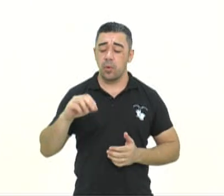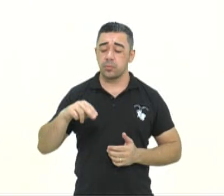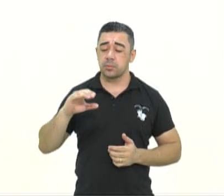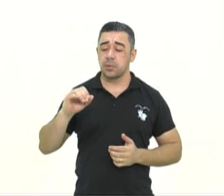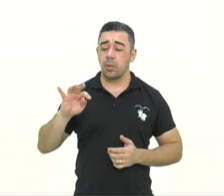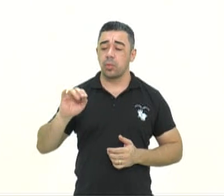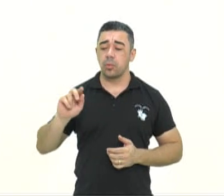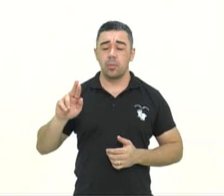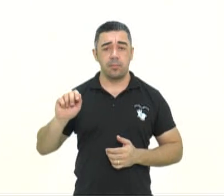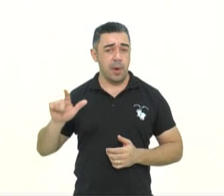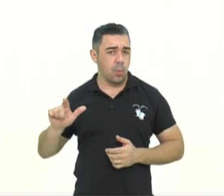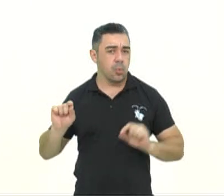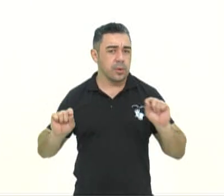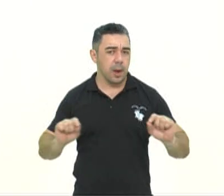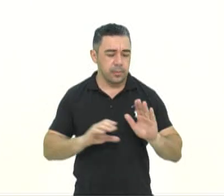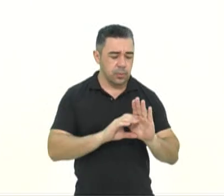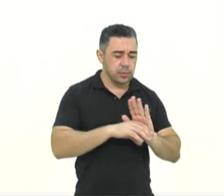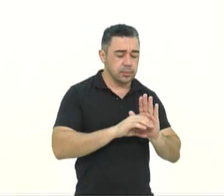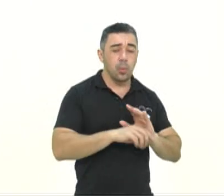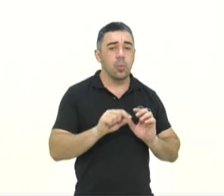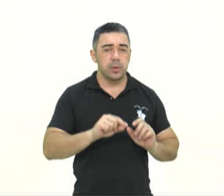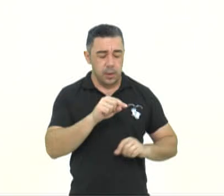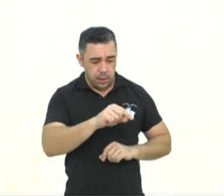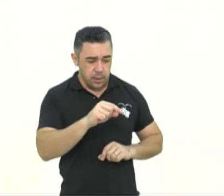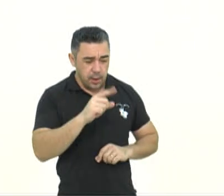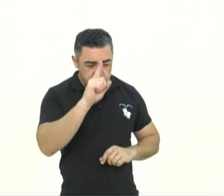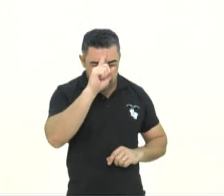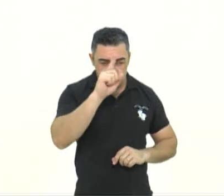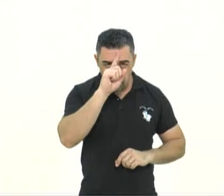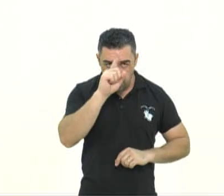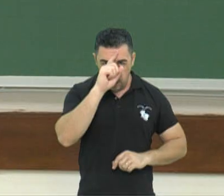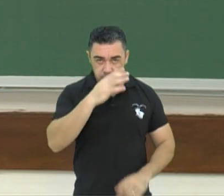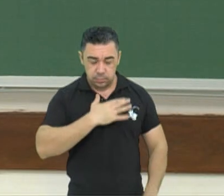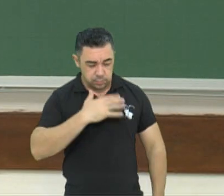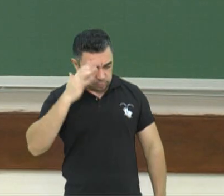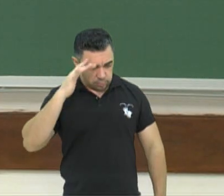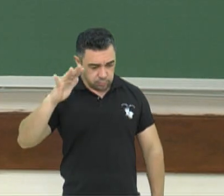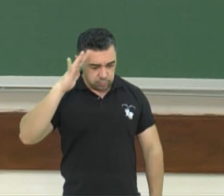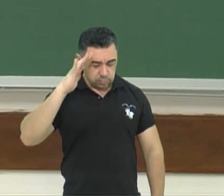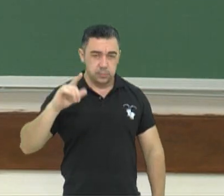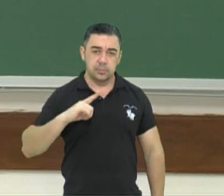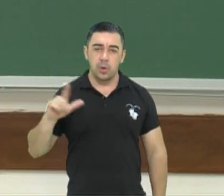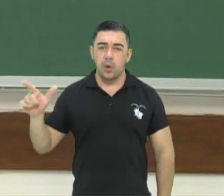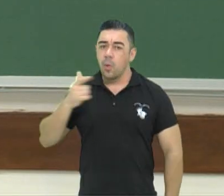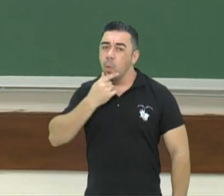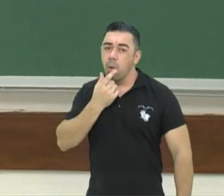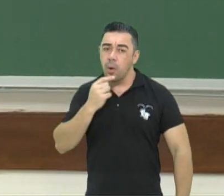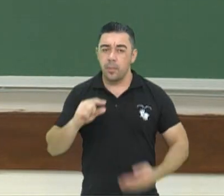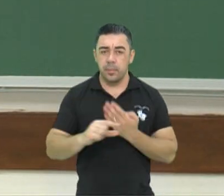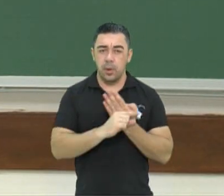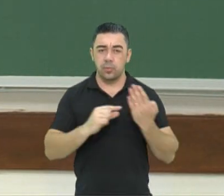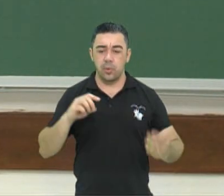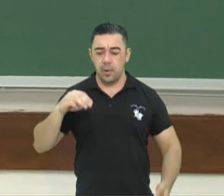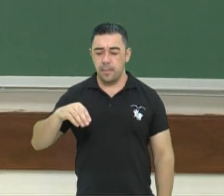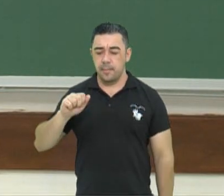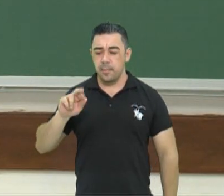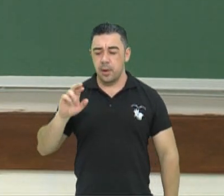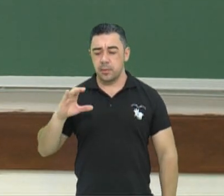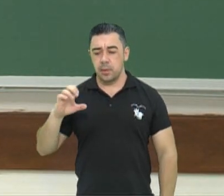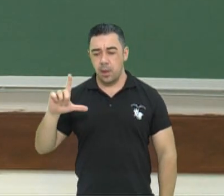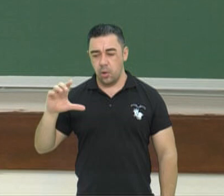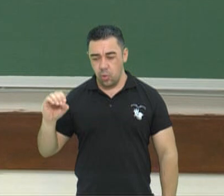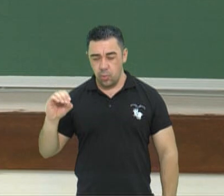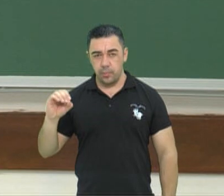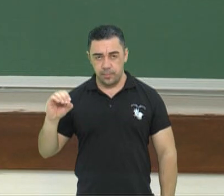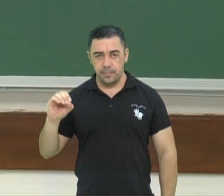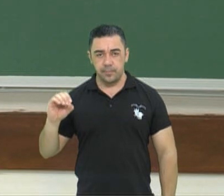nada mais é do que a materialização de uma ideia. Nós podemos falar sobre Marcel Duchamp. Marcel Duchamp, ele realizou uma coisa que